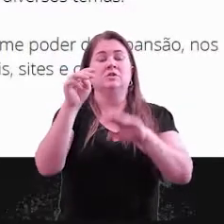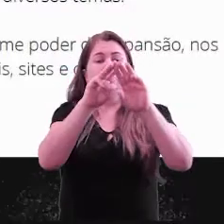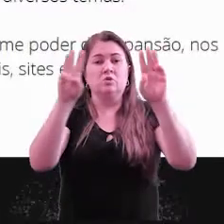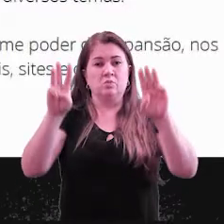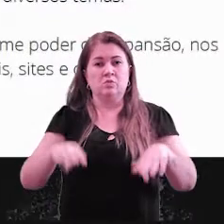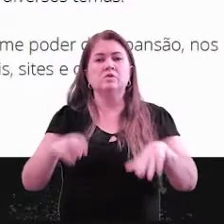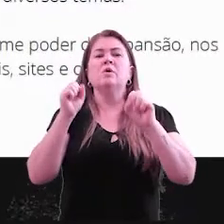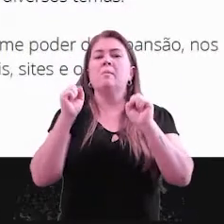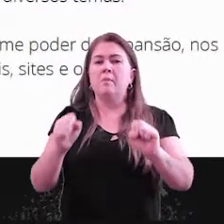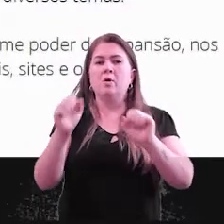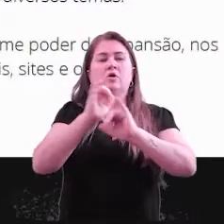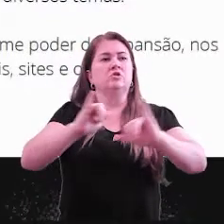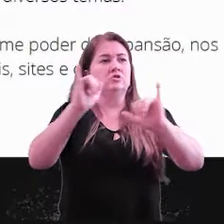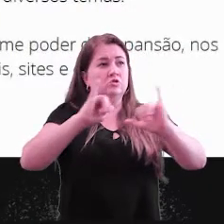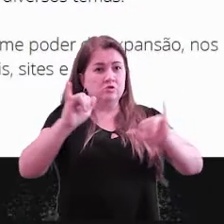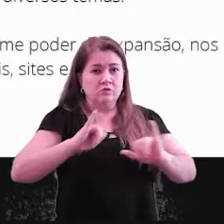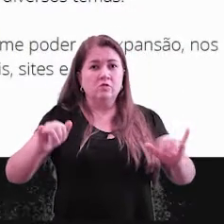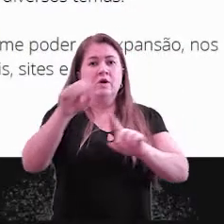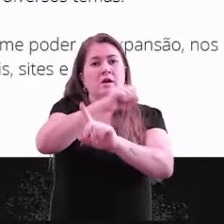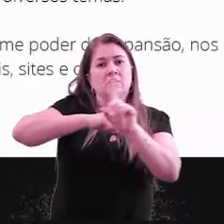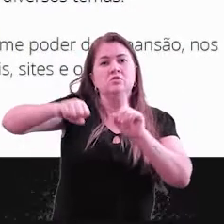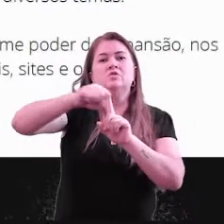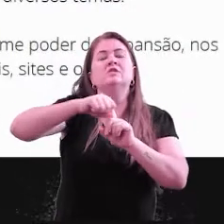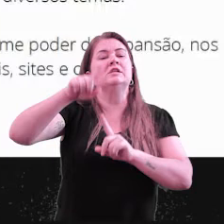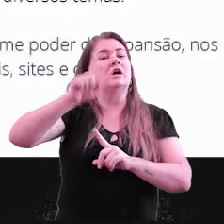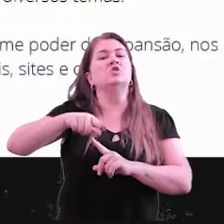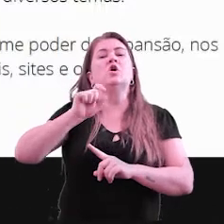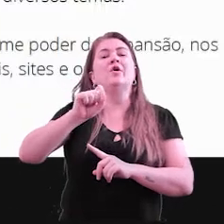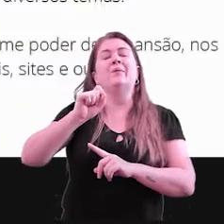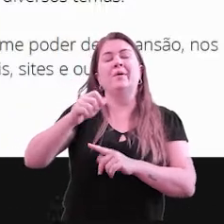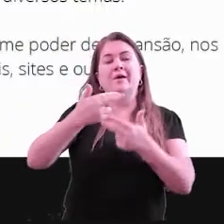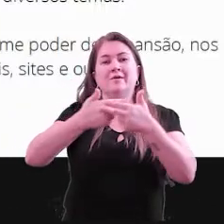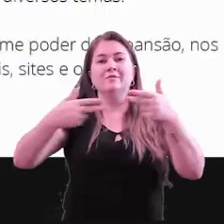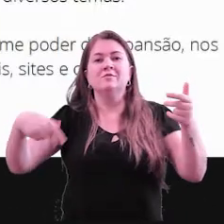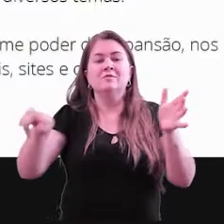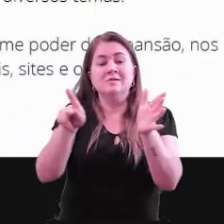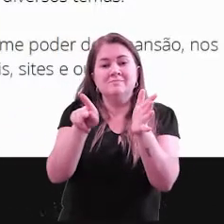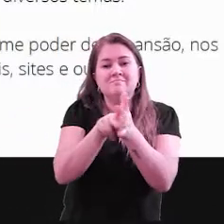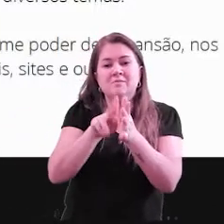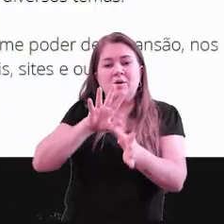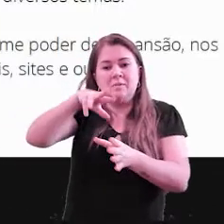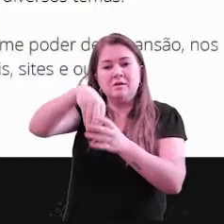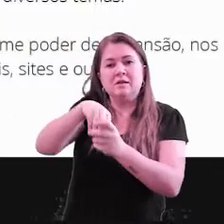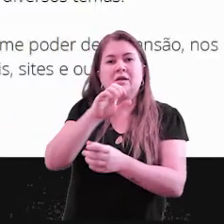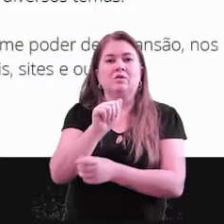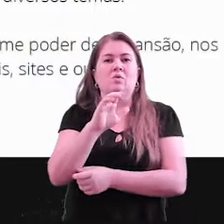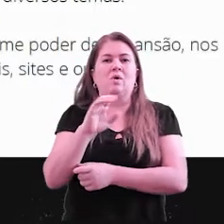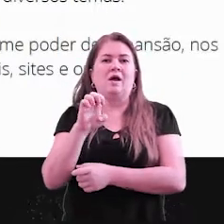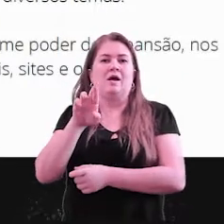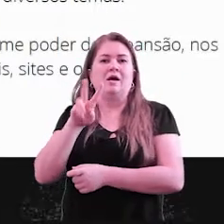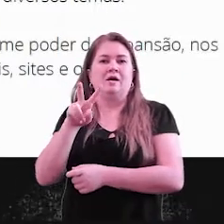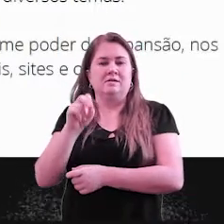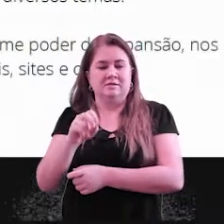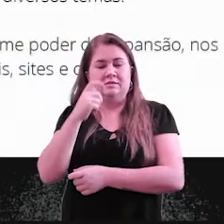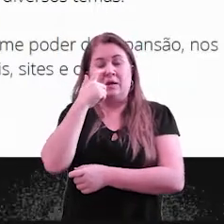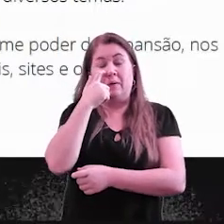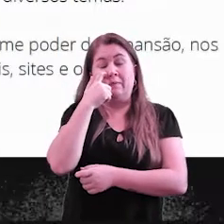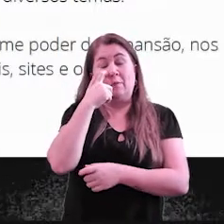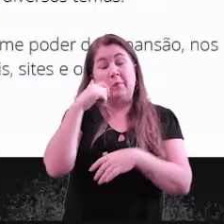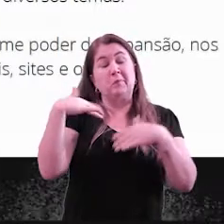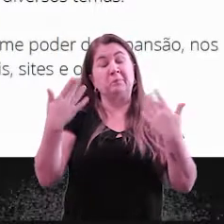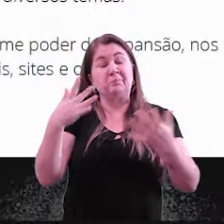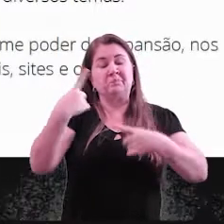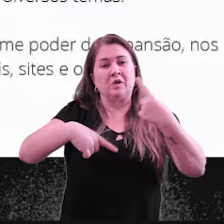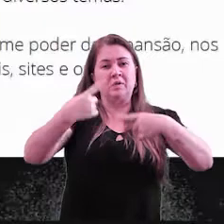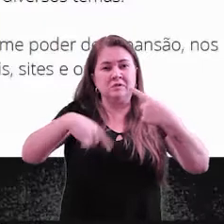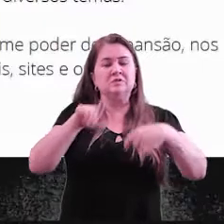aqueles construídos a partir de seus acervos. E a discussão encaminhada nesse documento vai falar